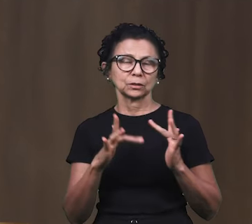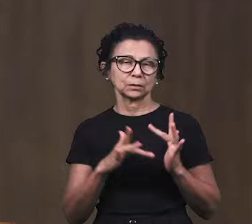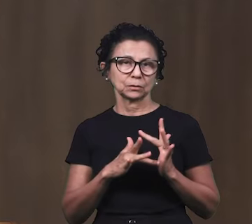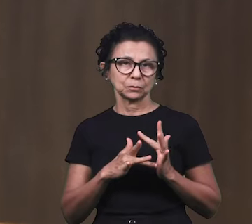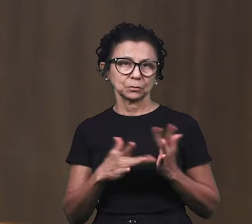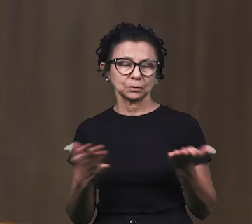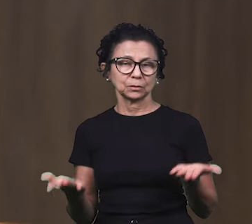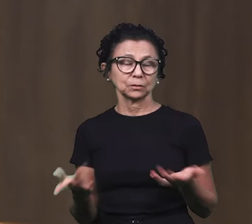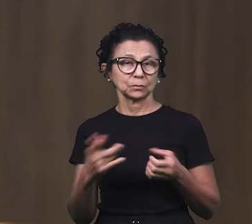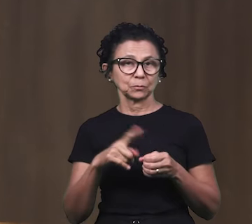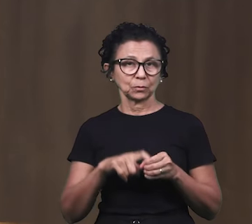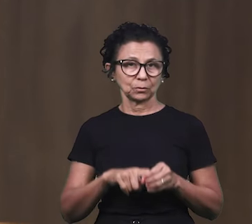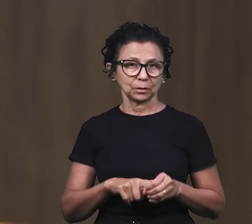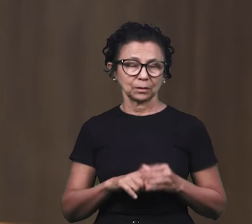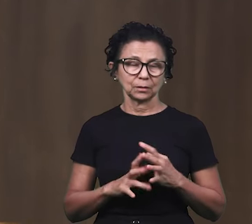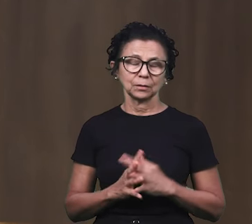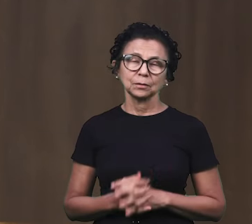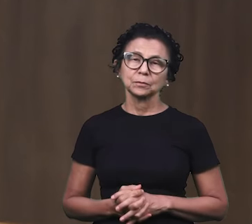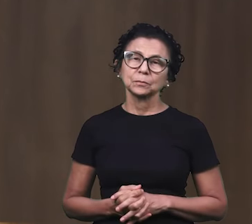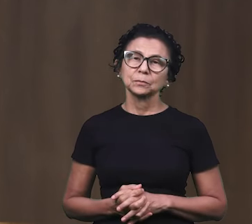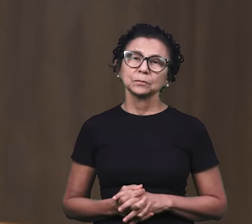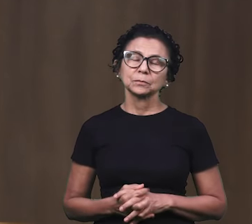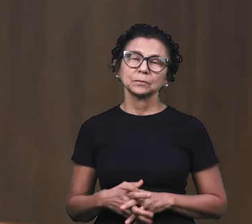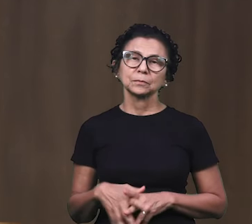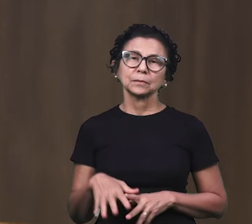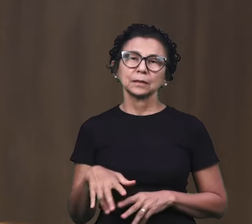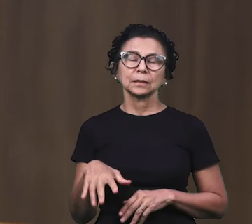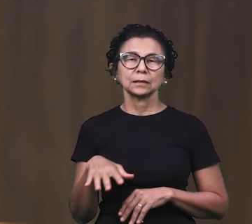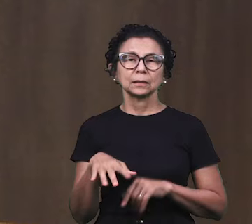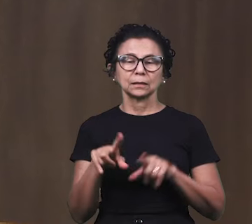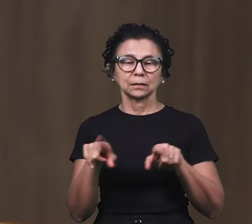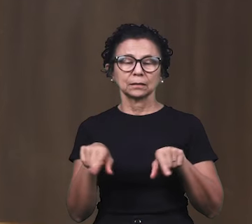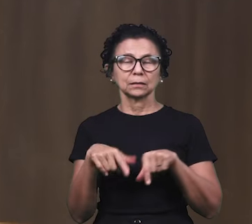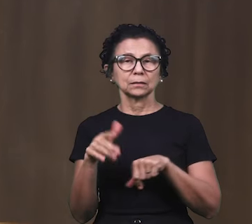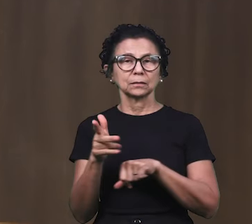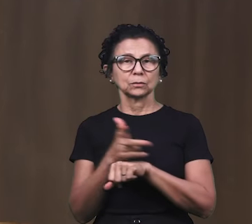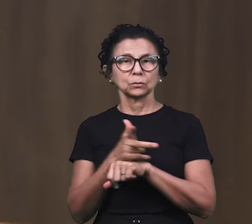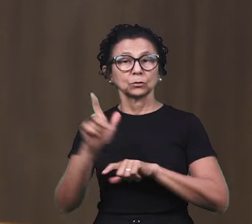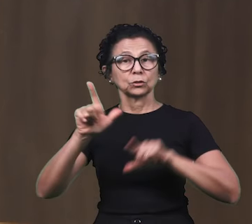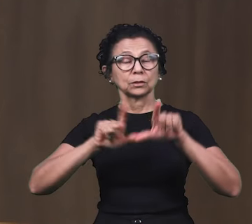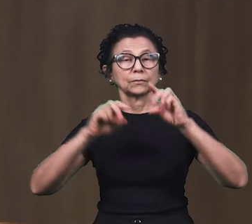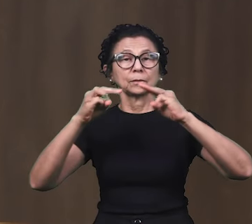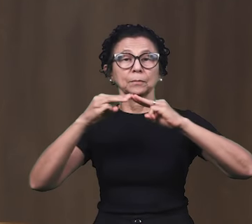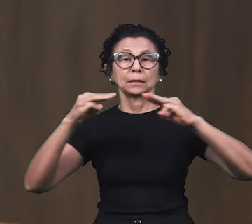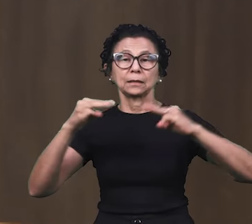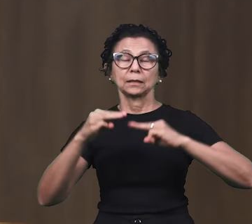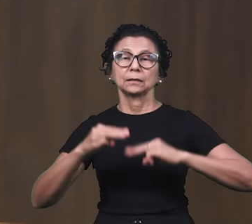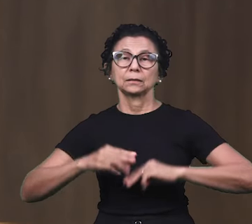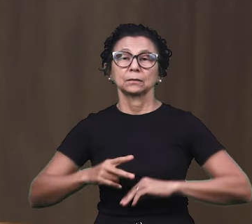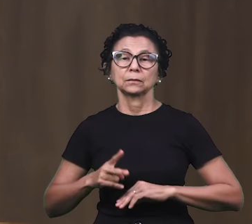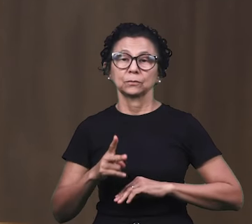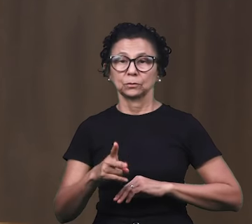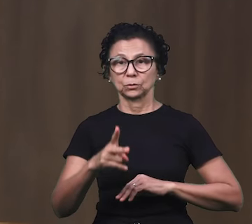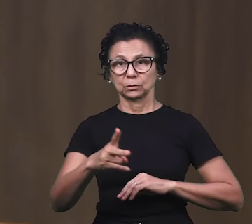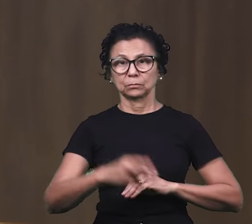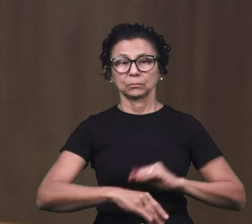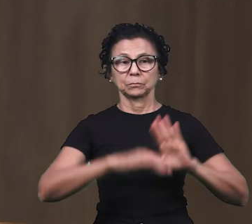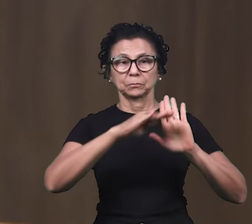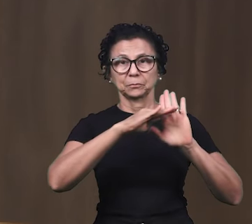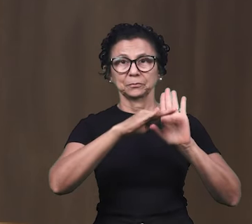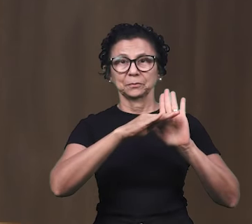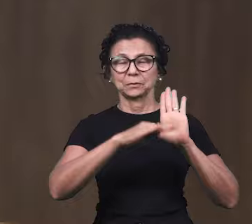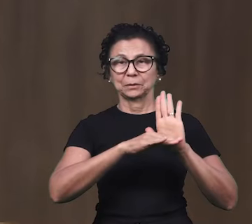de volta diretamente dos estúdios da TV Manaim para dar continuidade a esse